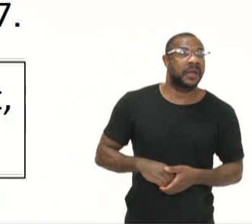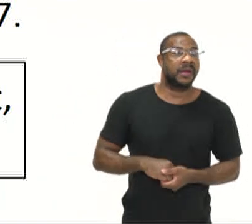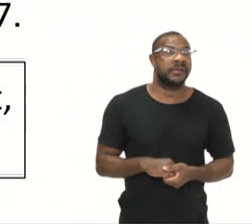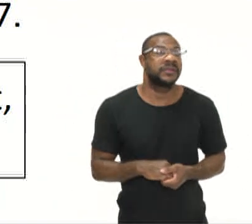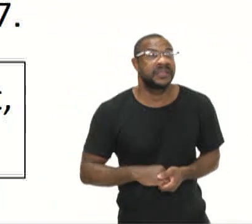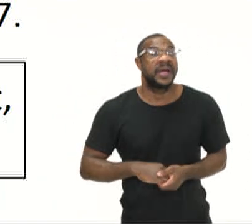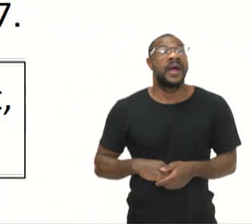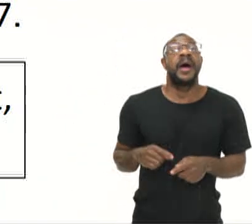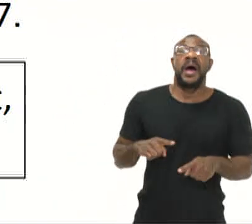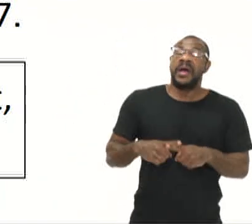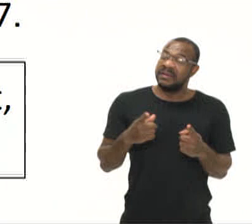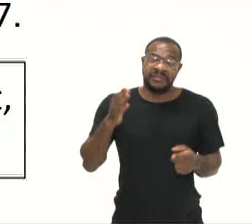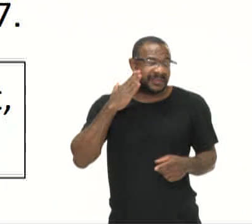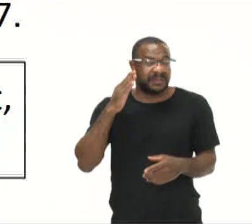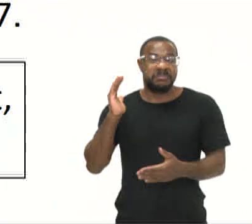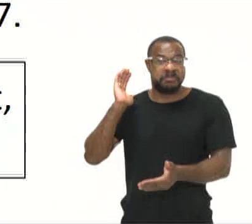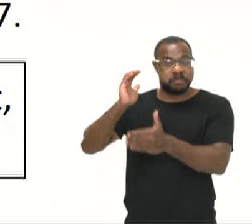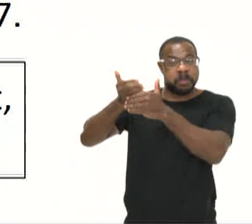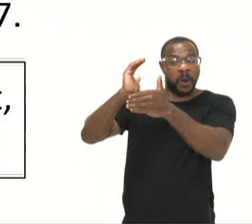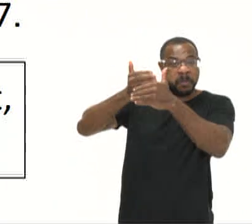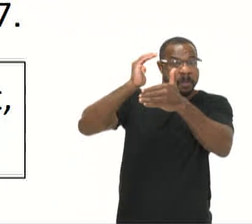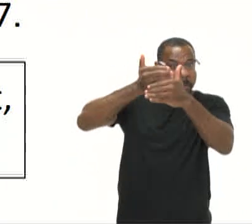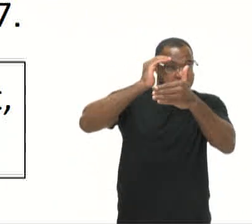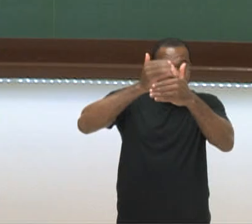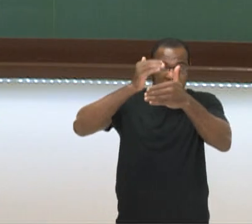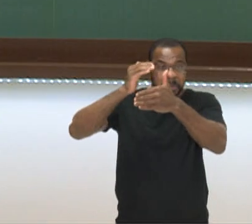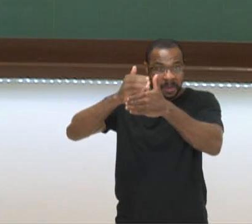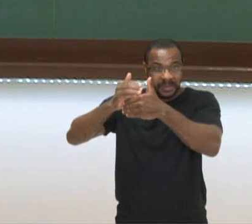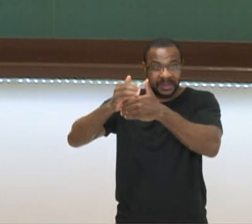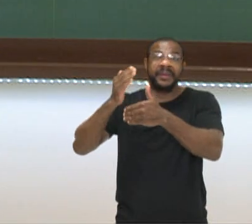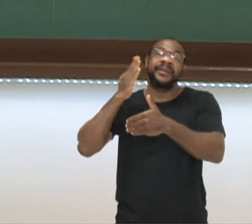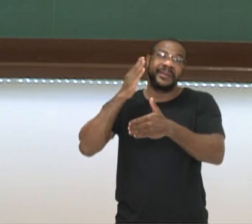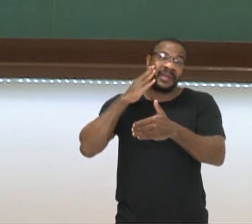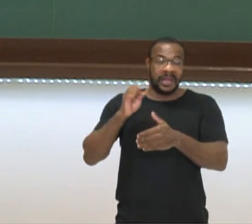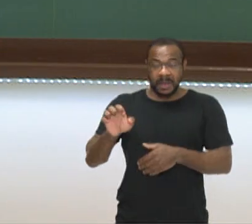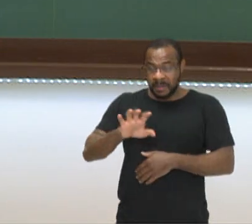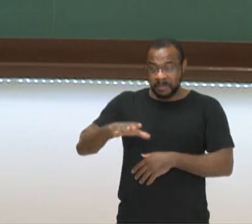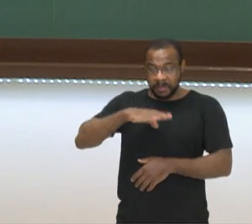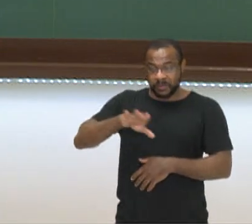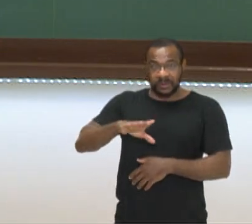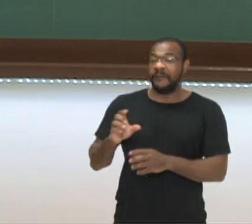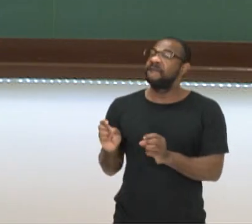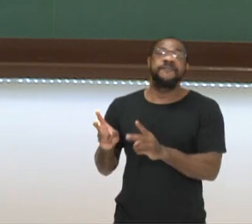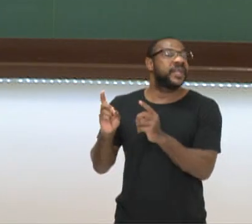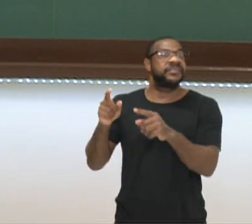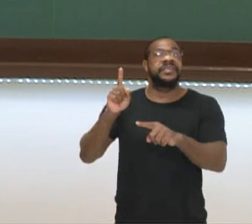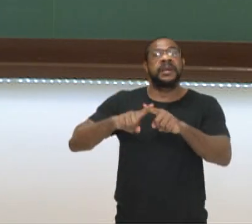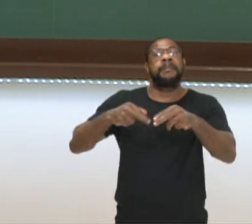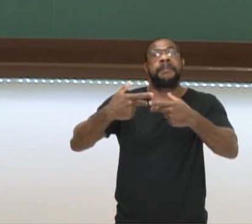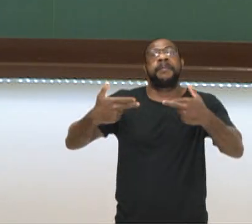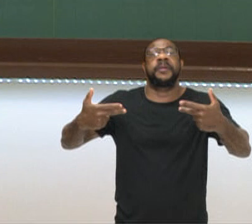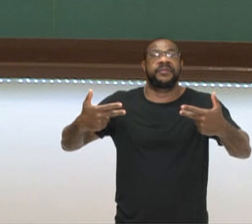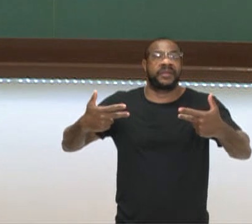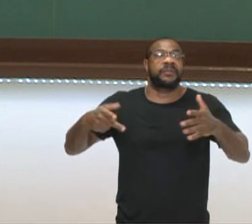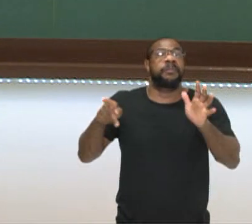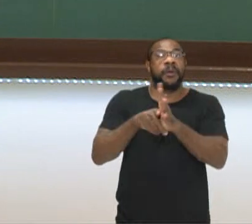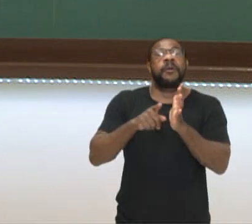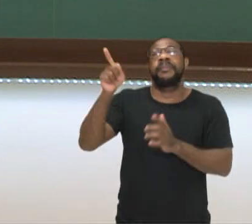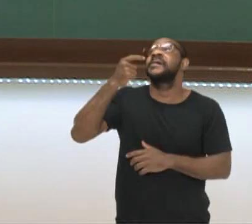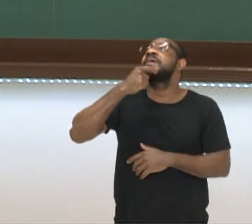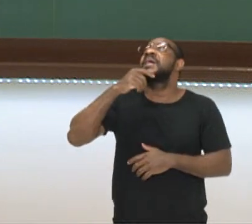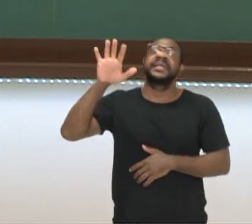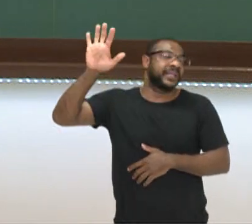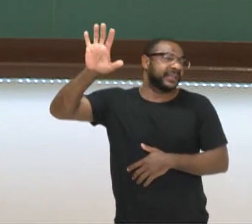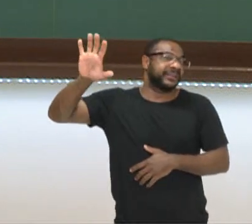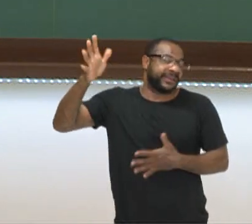produtos ingleses estavam sendo comercializados, inclusive por Portugal. Como eu havia dito, Portugal já há décadas